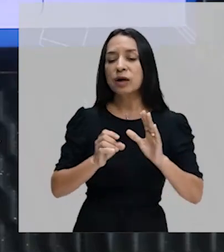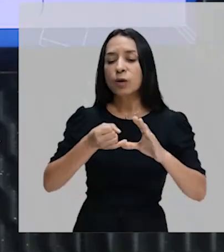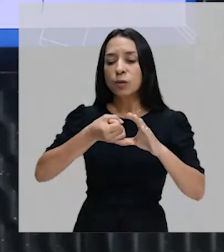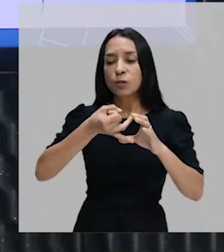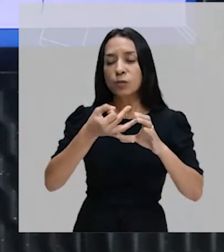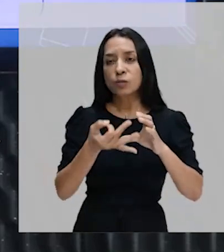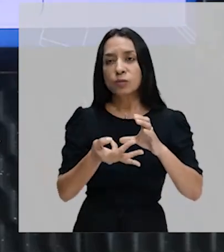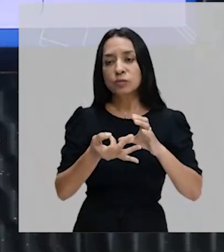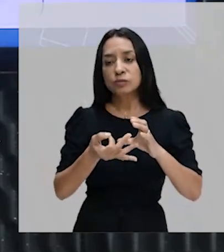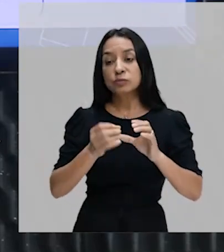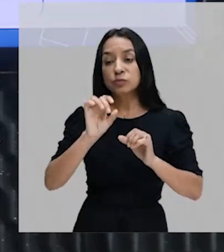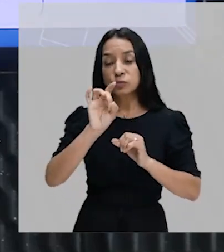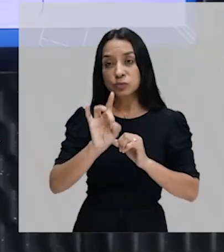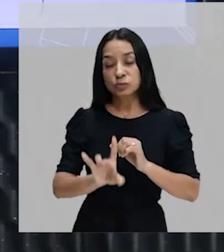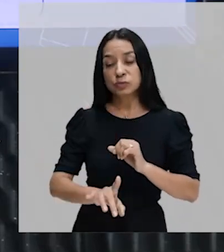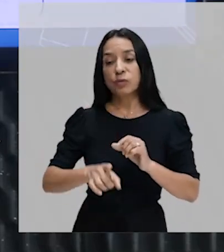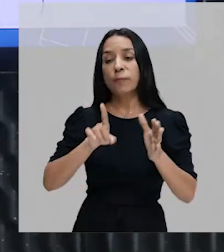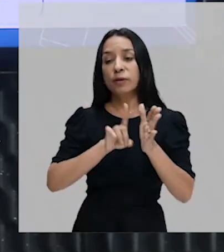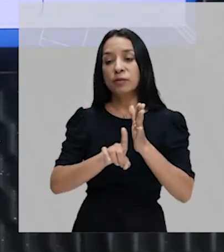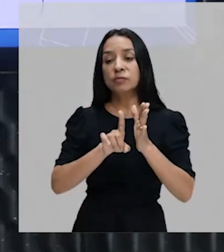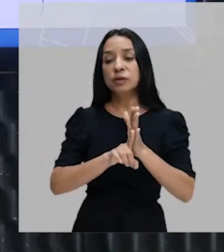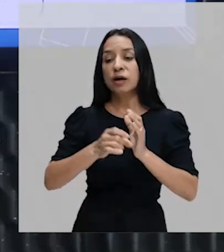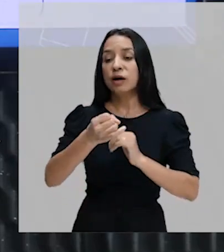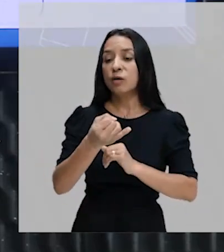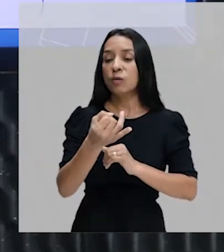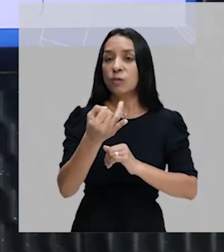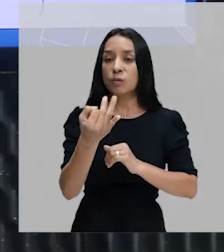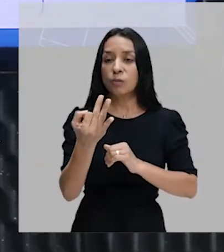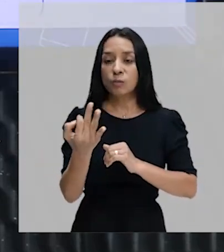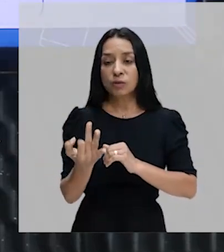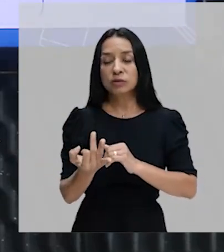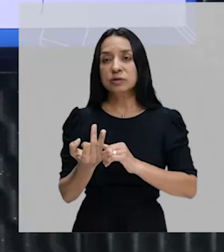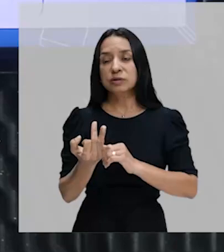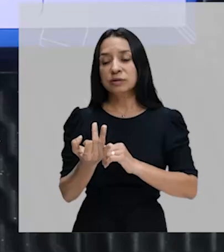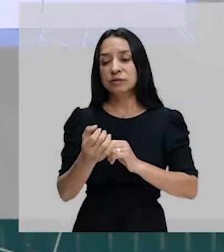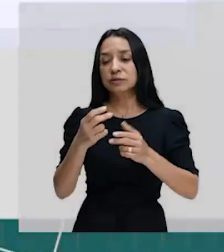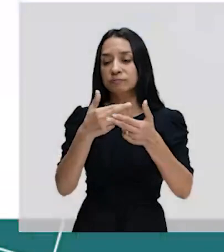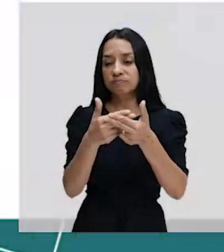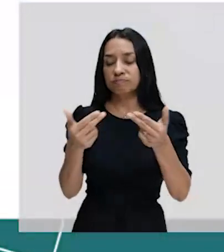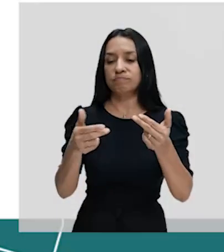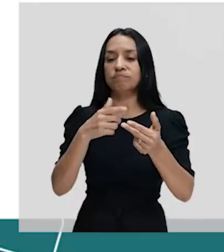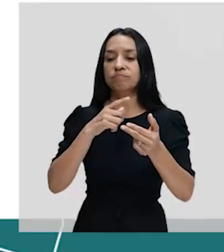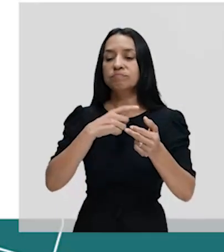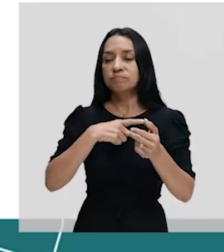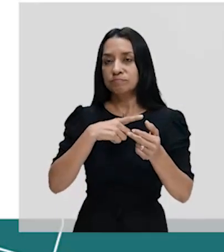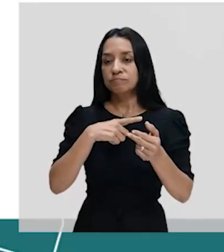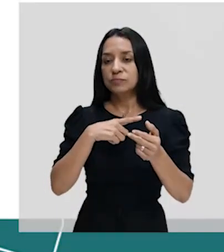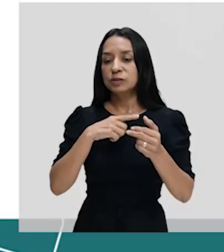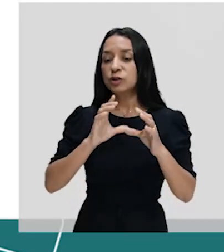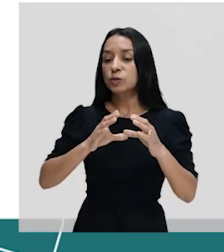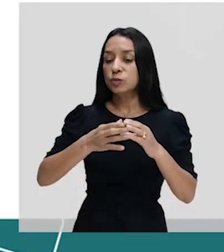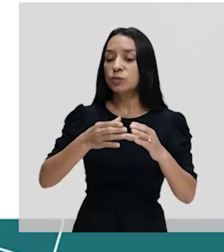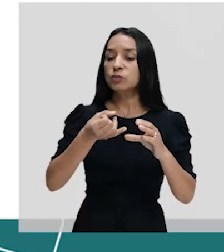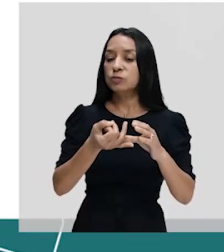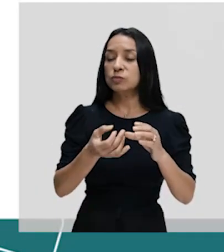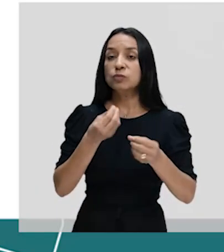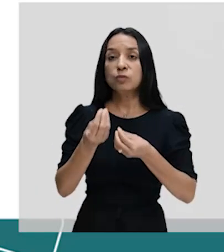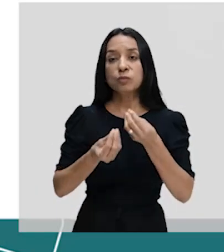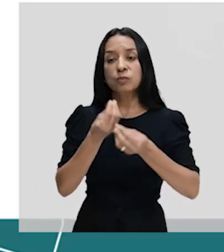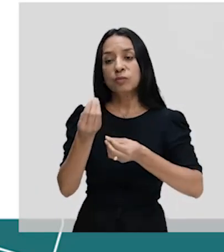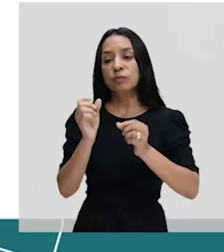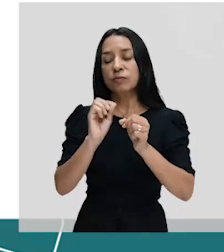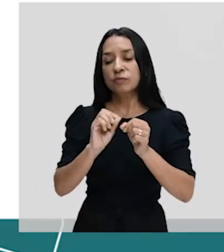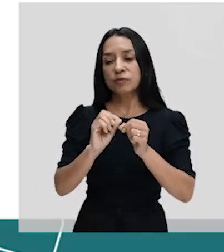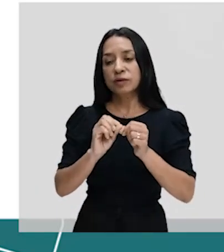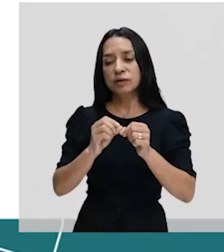partes, só me perguntar a quantidade de elementos que tem nesse conjunto das partes, como é que eu faço? Eu vou ter